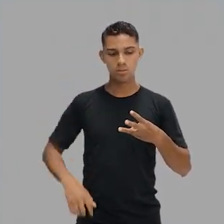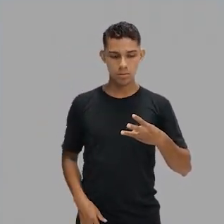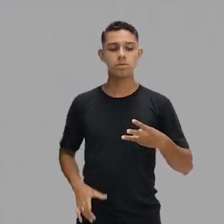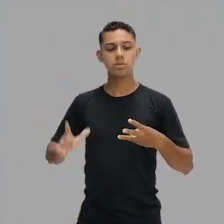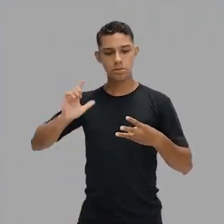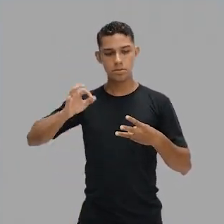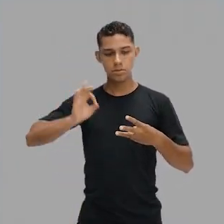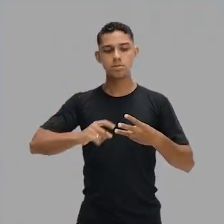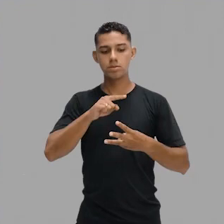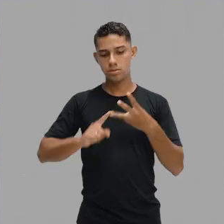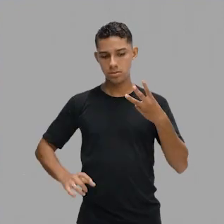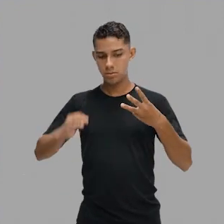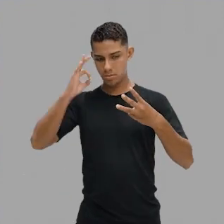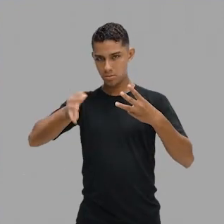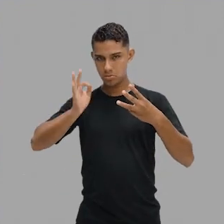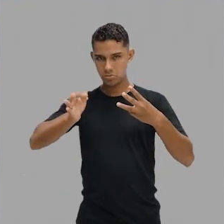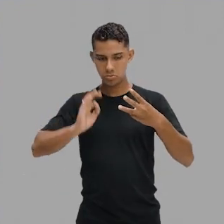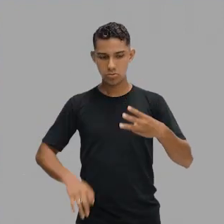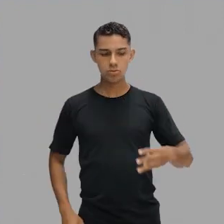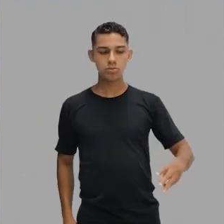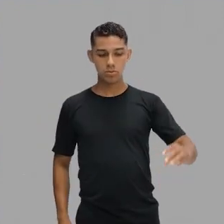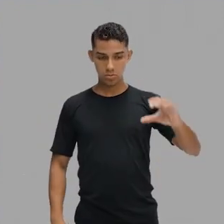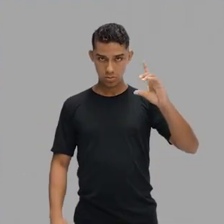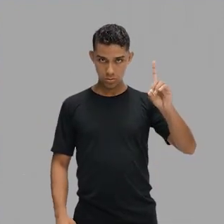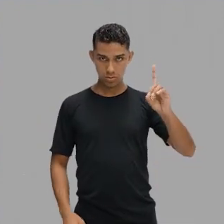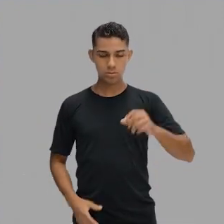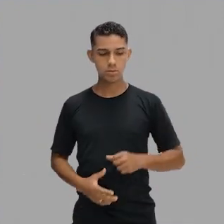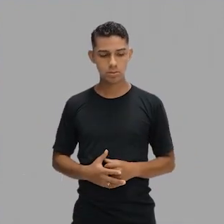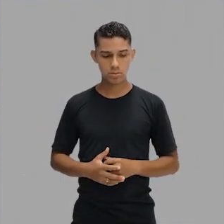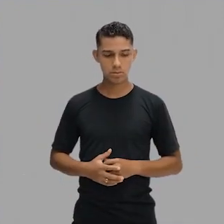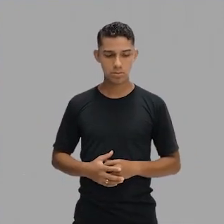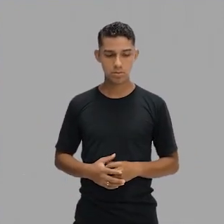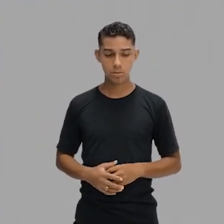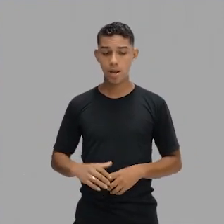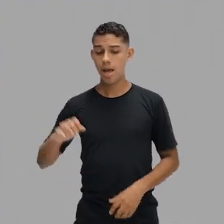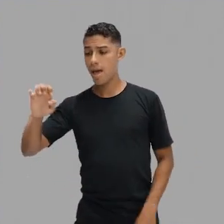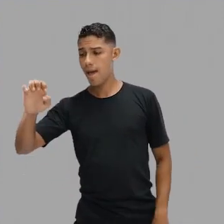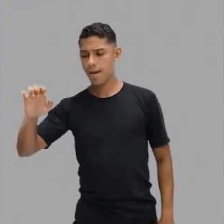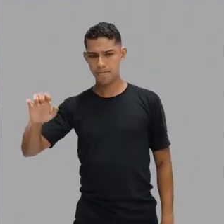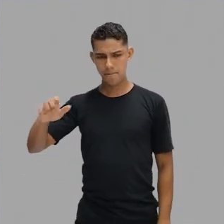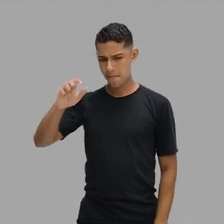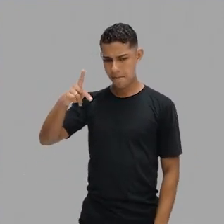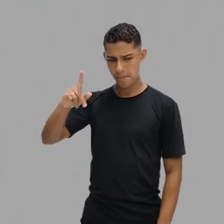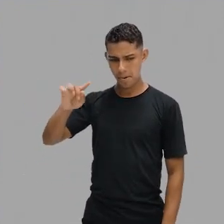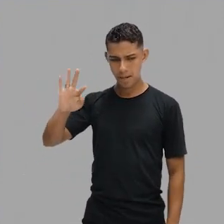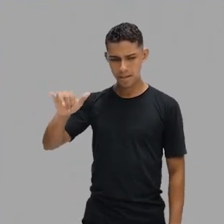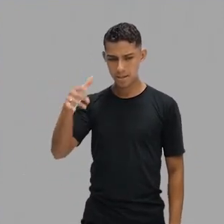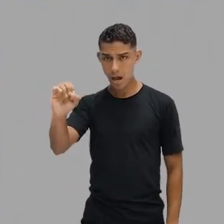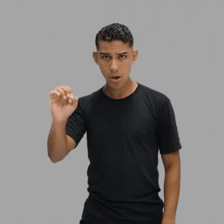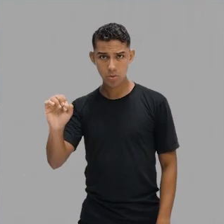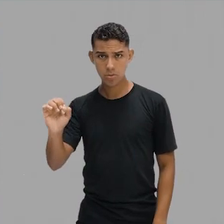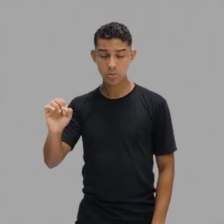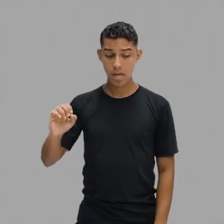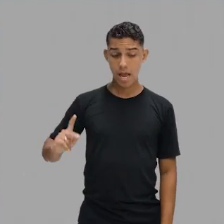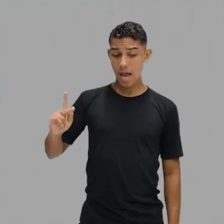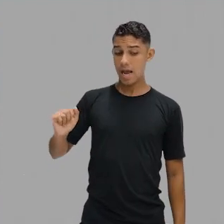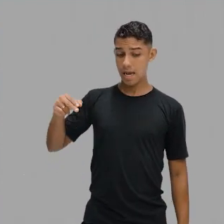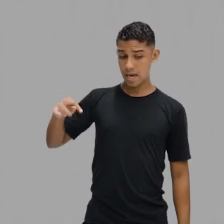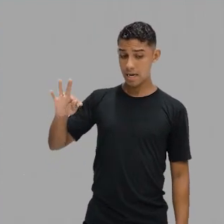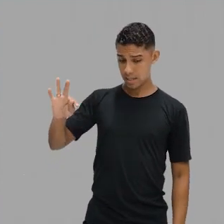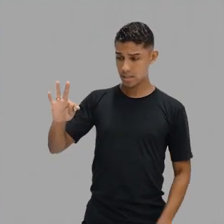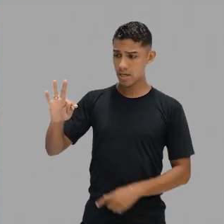Temos 3 contratualistas. Platão, idealismo, está fora. Kant é um contratualista